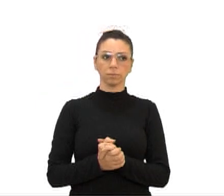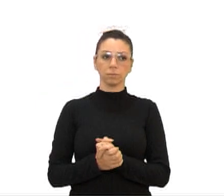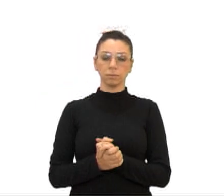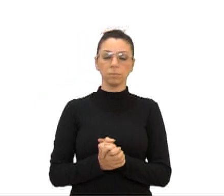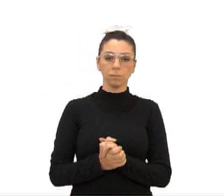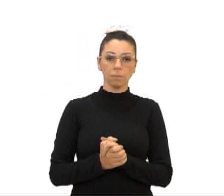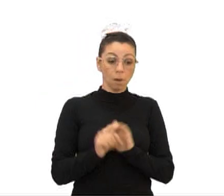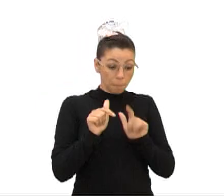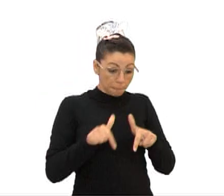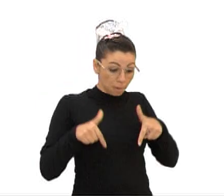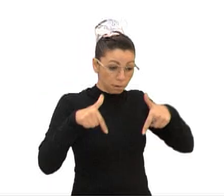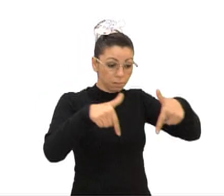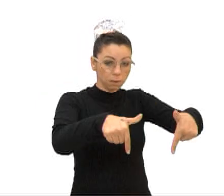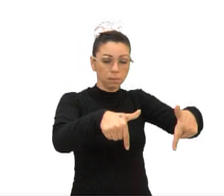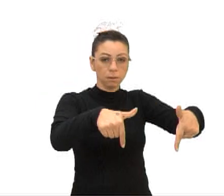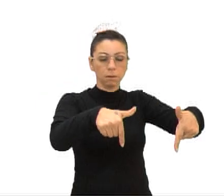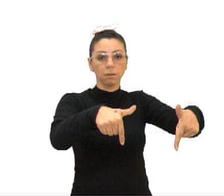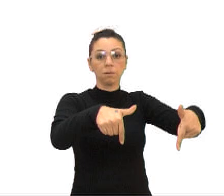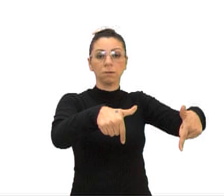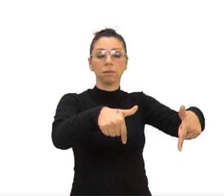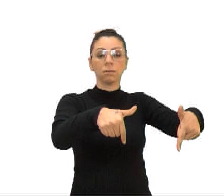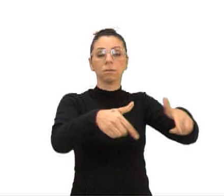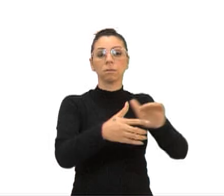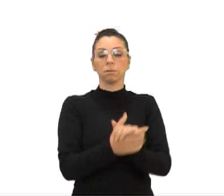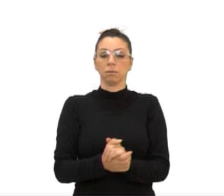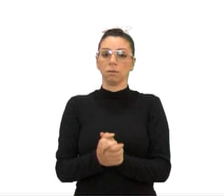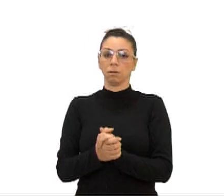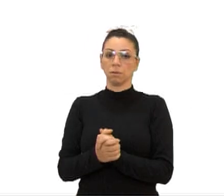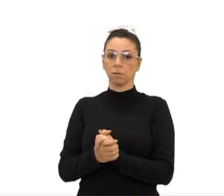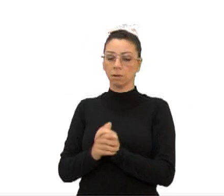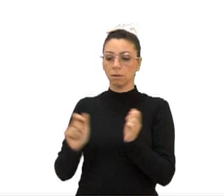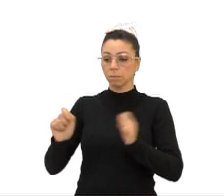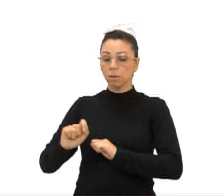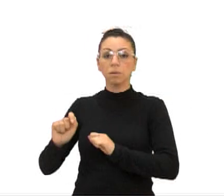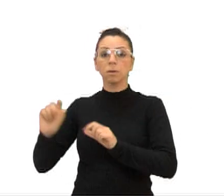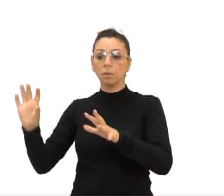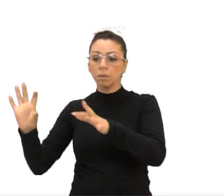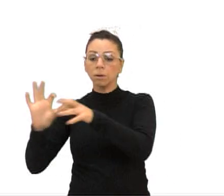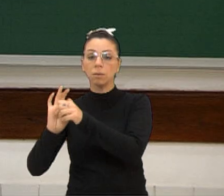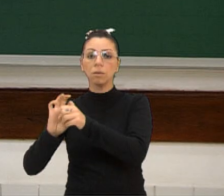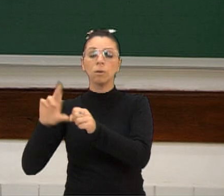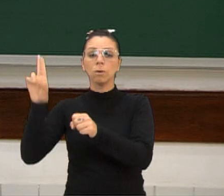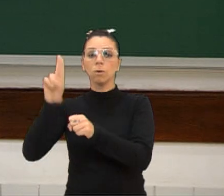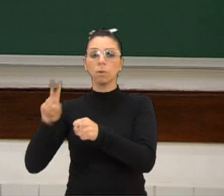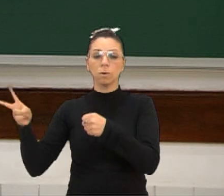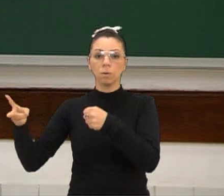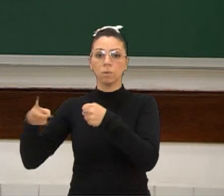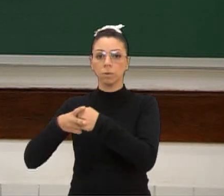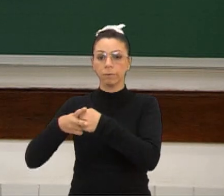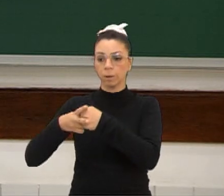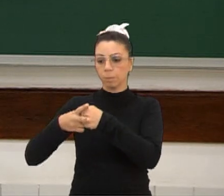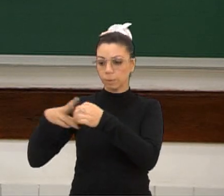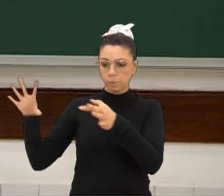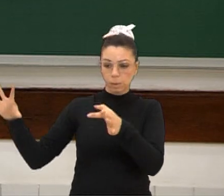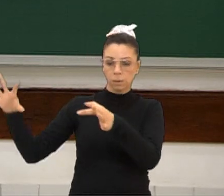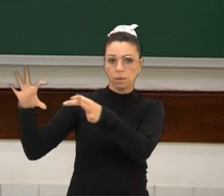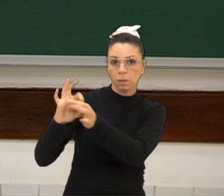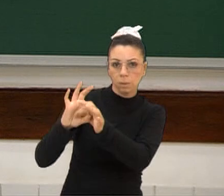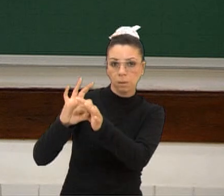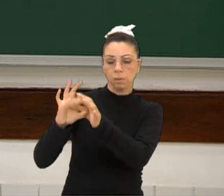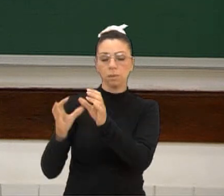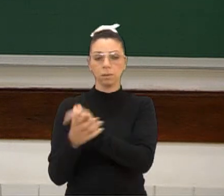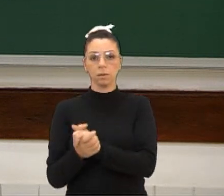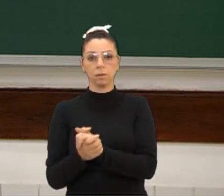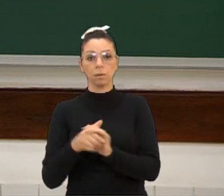uma ação. Para exprimir um estado, é necessário o uso de um verbo de ligação. Então,